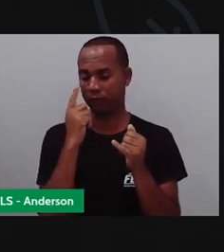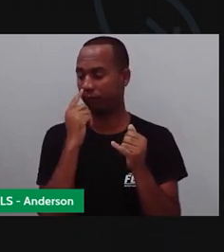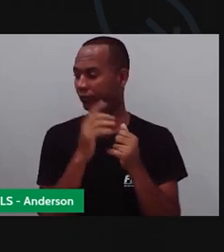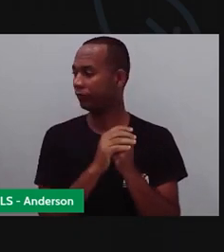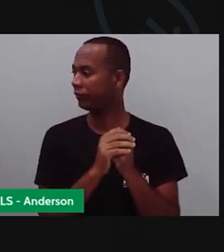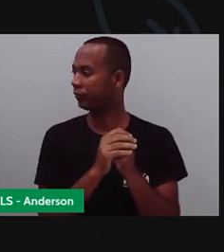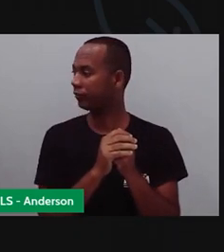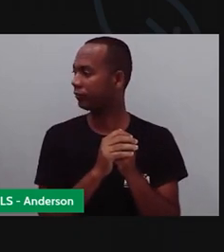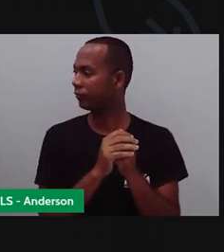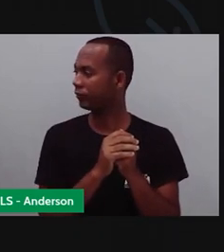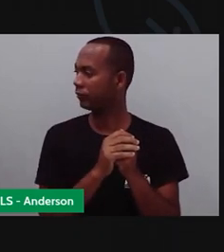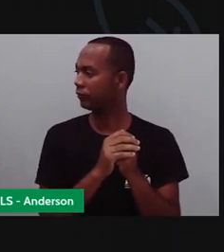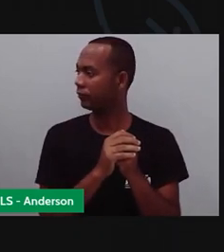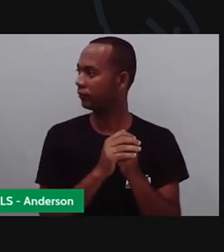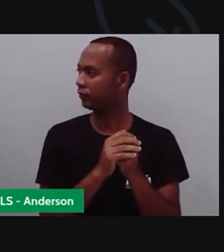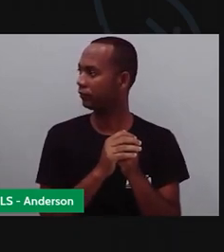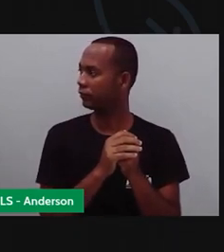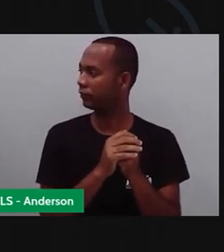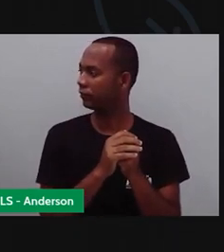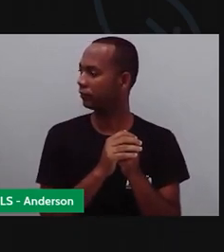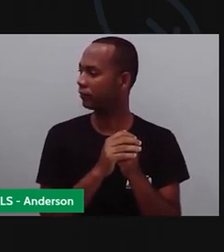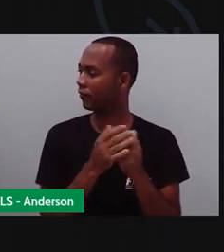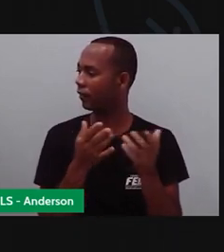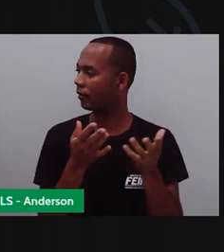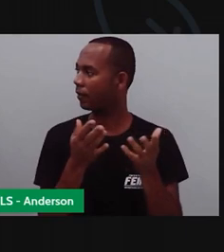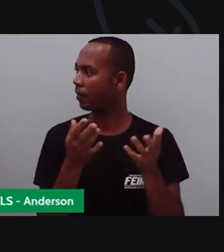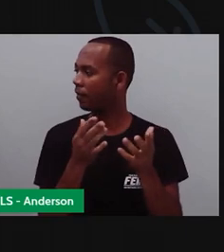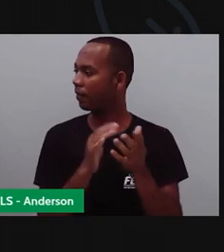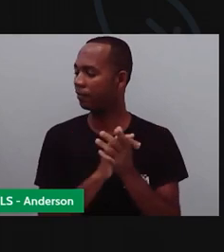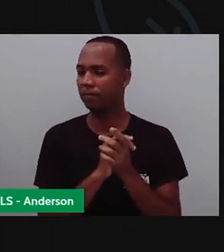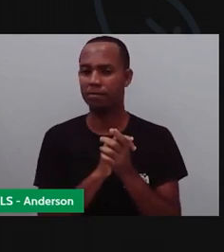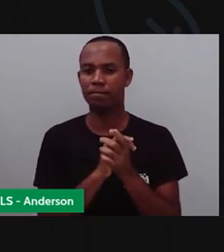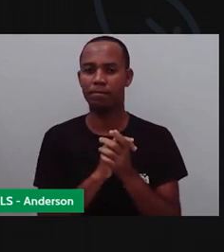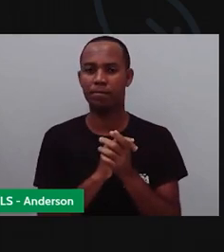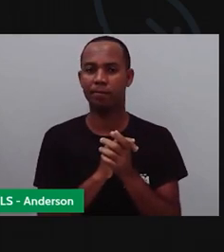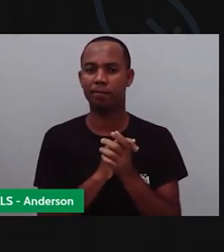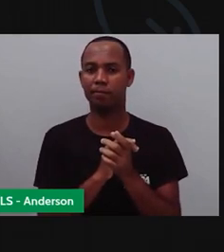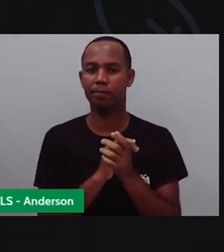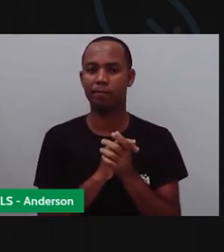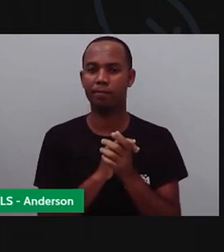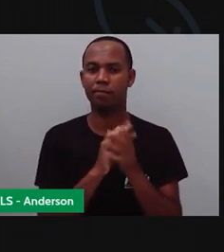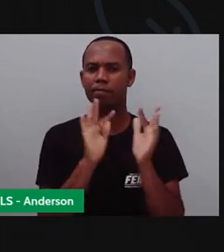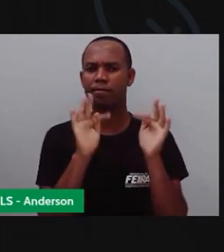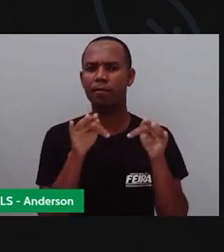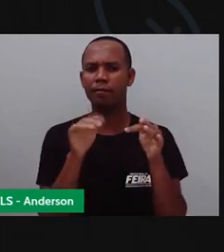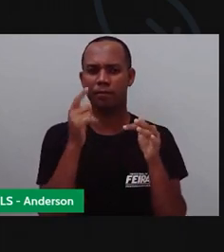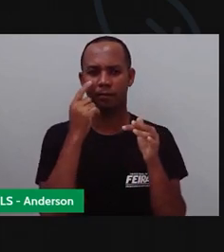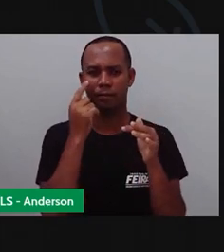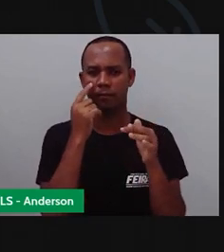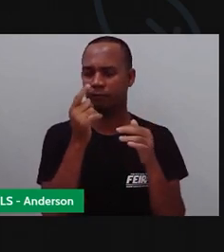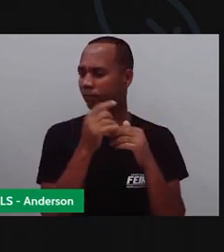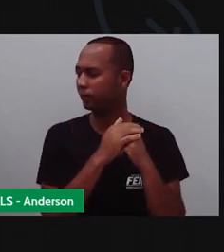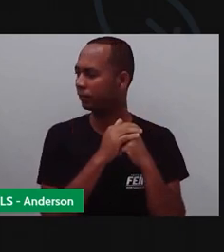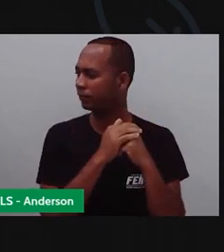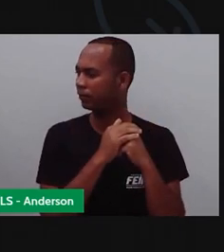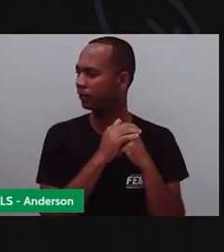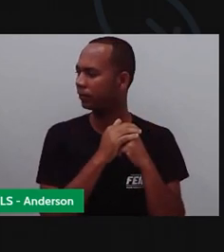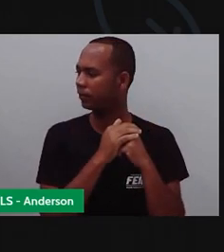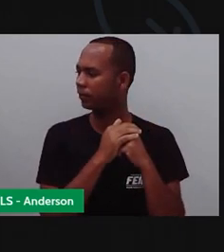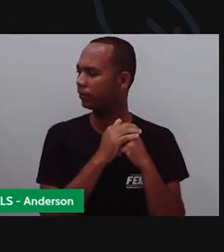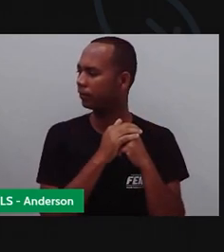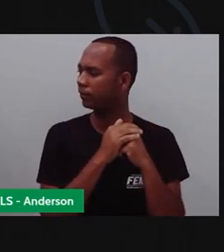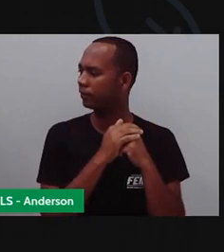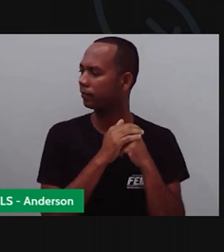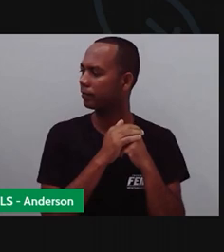gosta tanto ele também estaria aqui agora vamos ao topo da nossa pirâmide da isso que são que